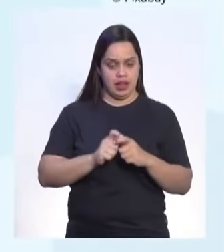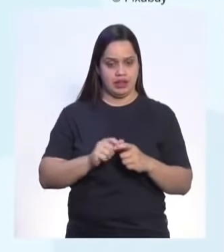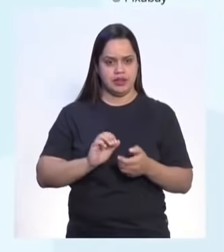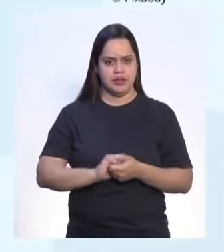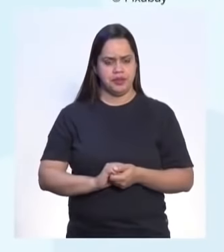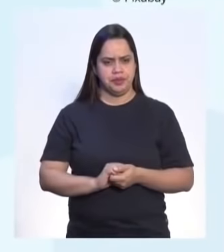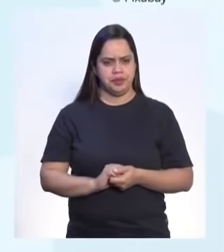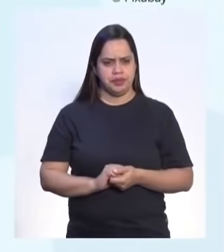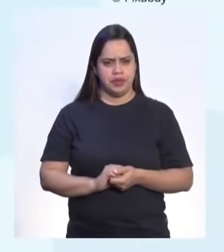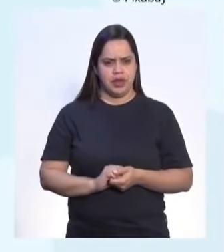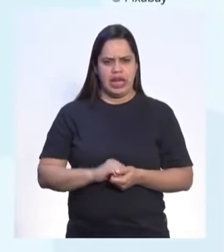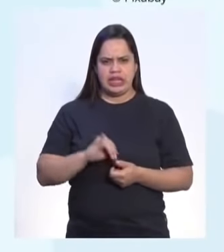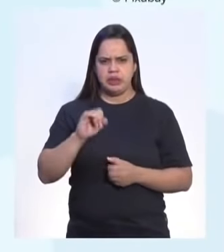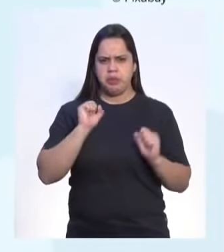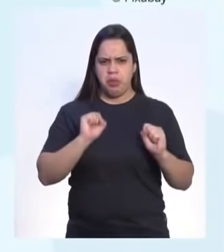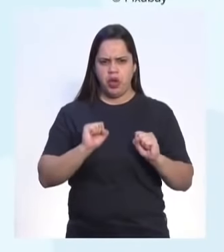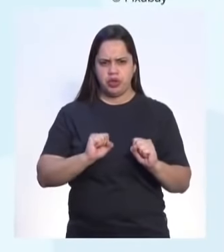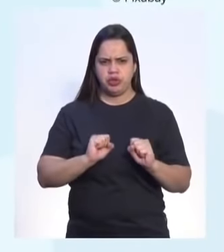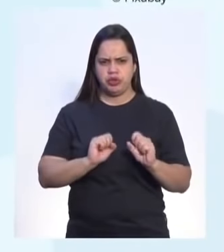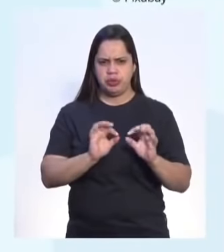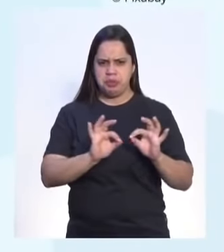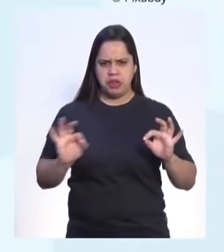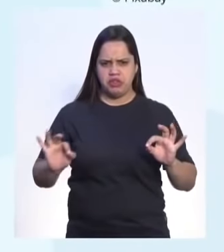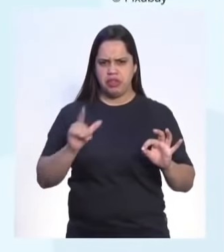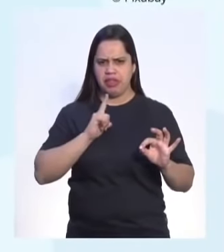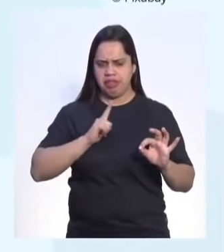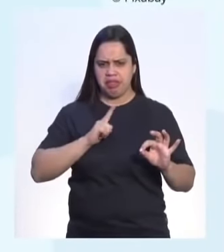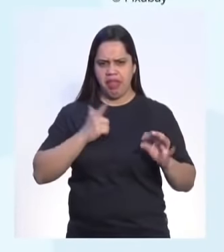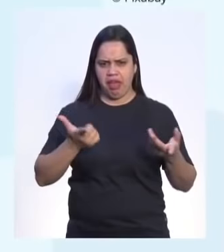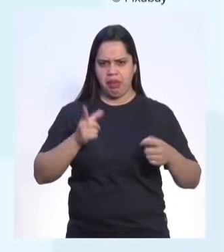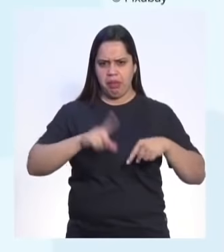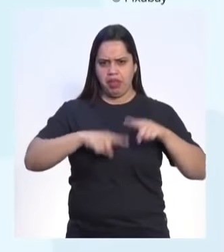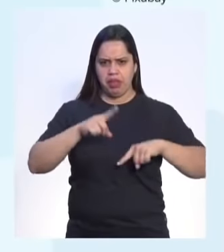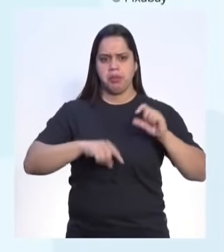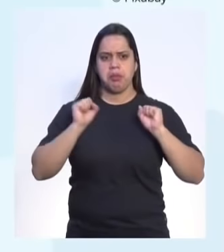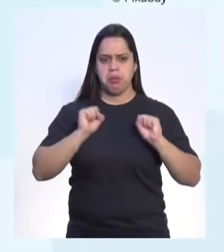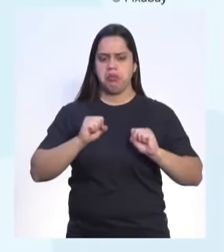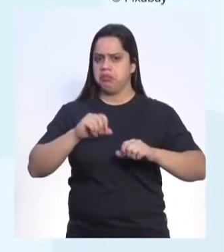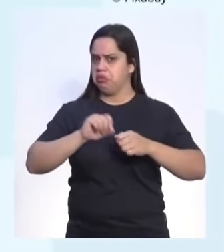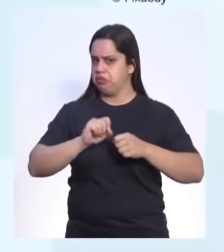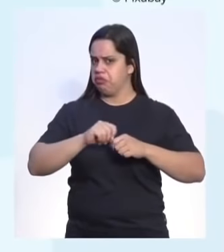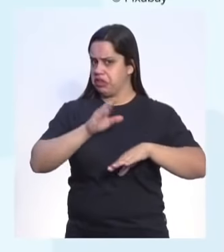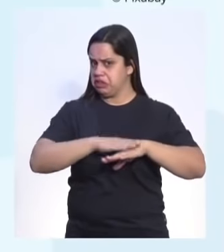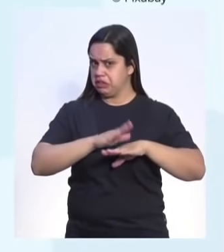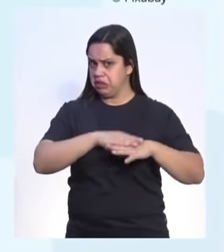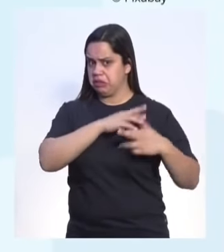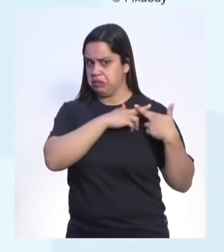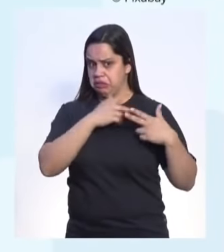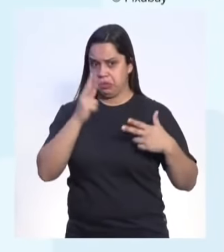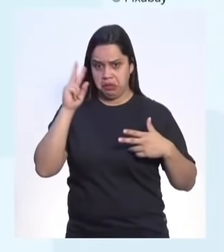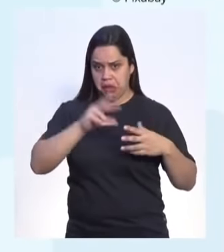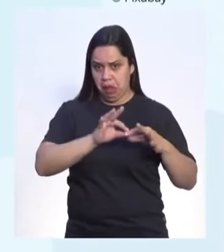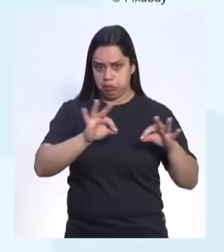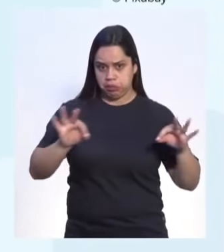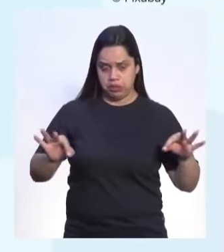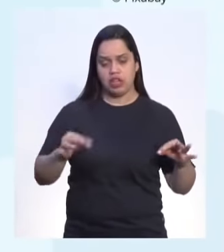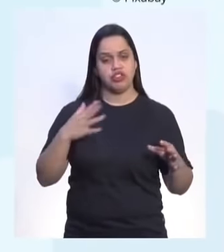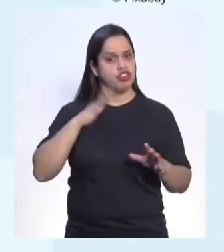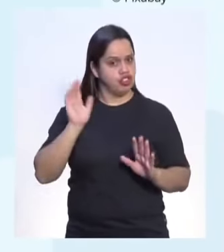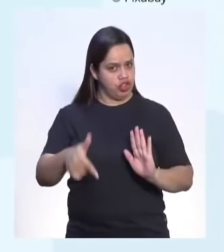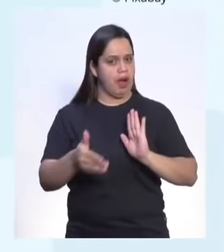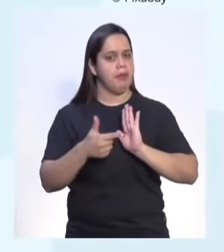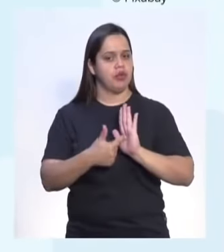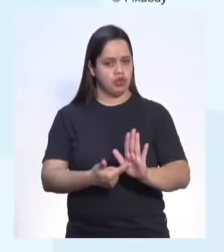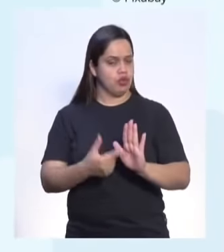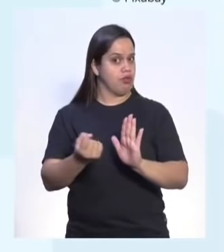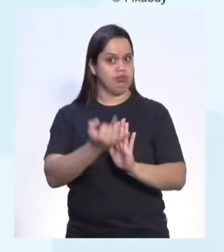faz essa função? E aí a gente já discutiu isso agora, né? O pessoal enumerou aí uma quantidade muito, muito